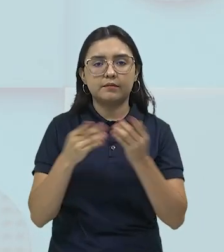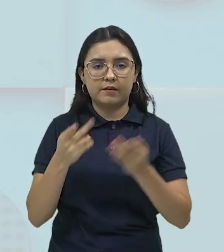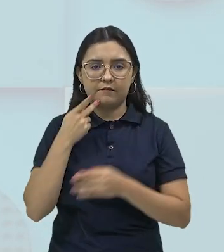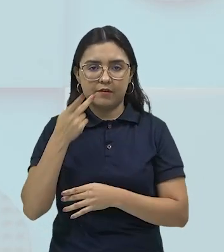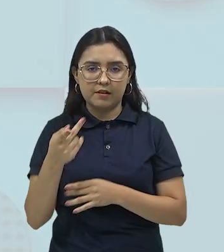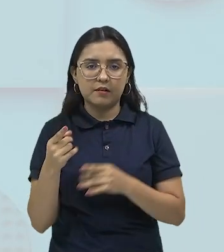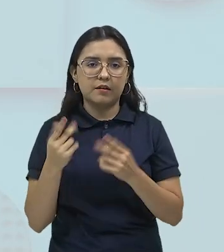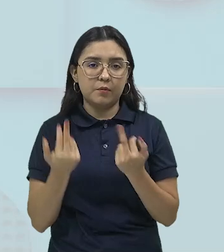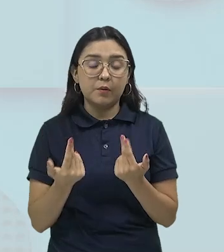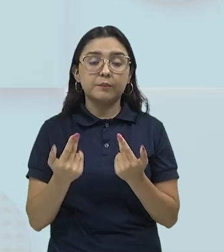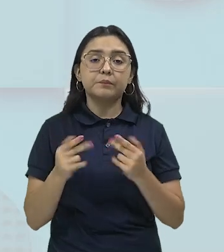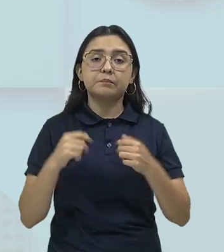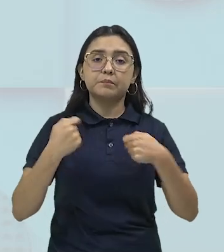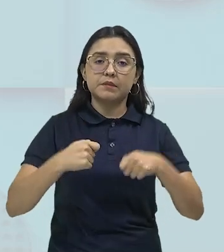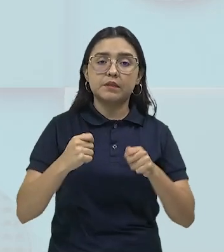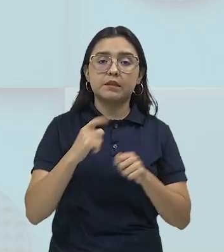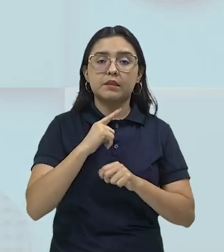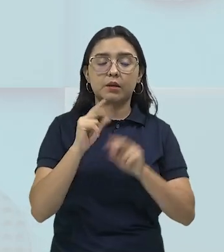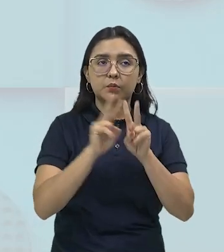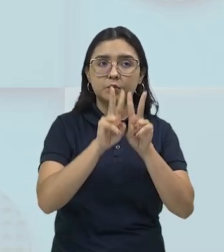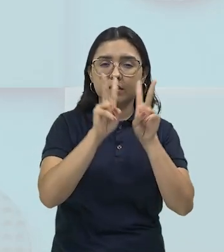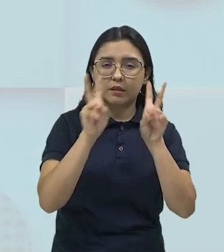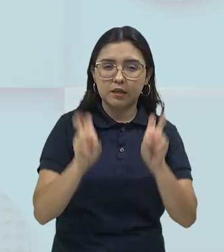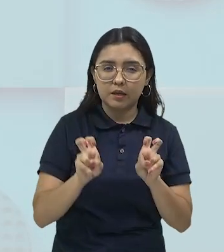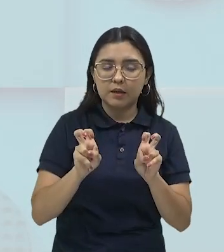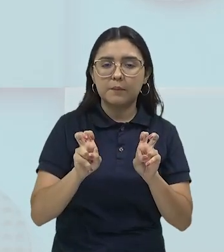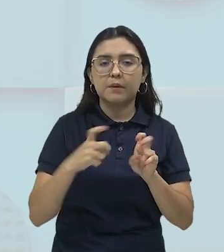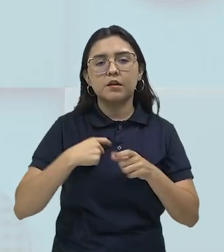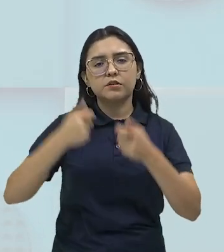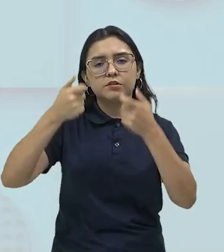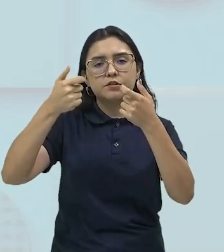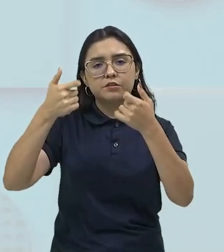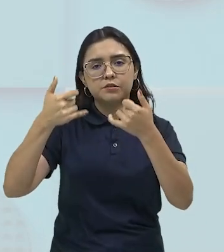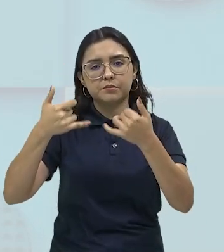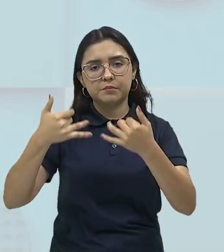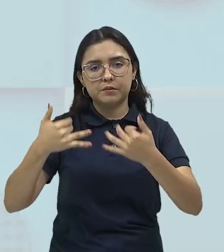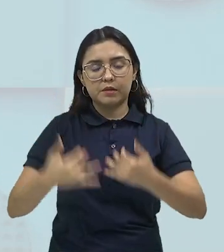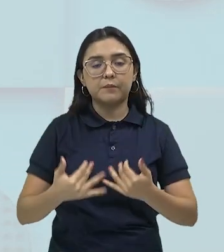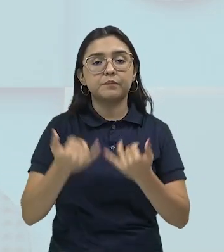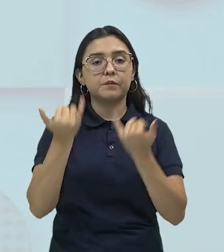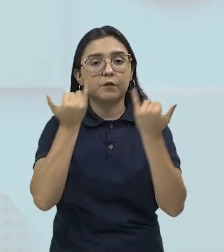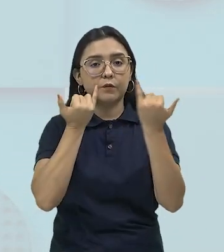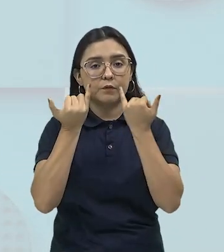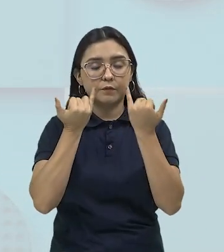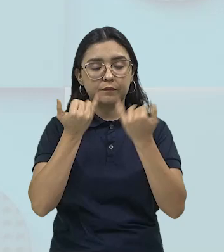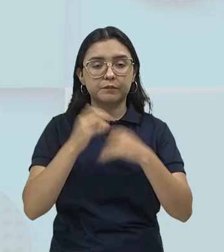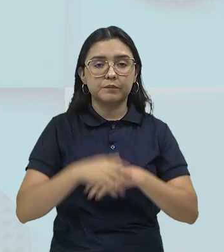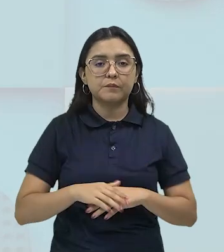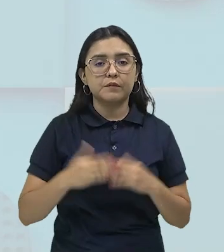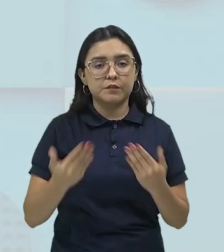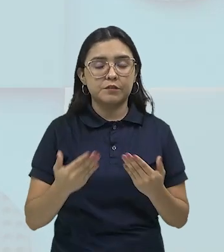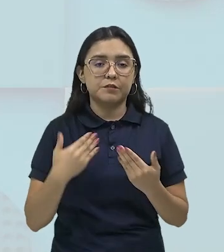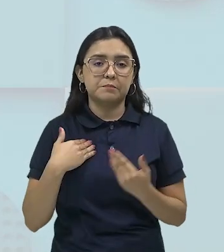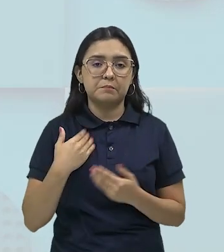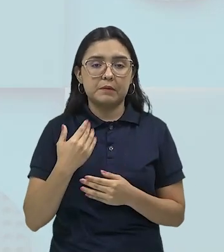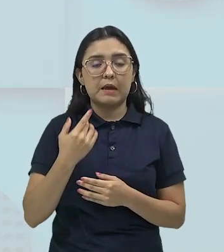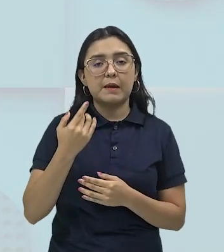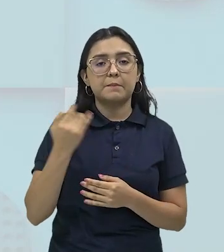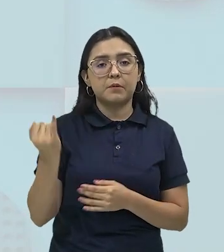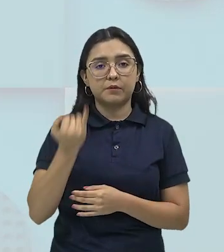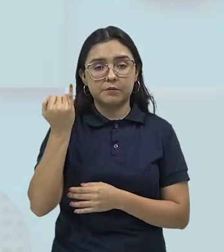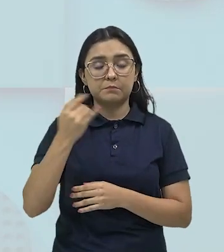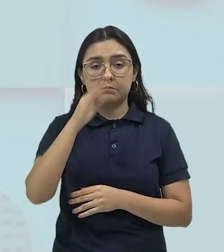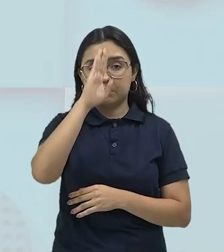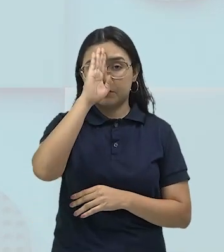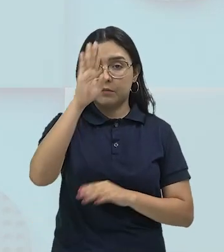gente precisa ter uma temática em mente e desenvolvê-la com informações que nós consideramos pertinentes, principalmente